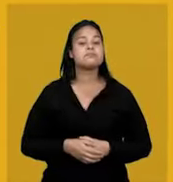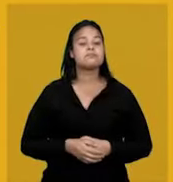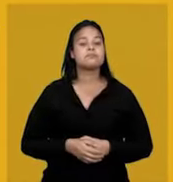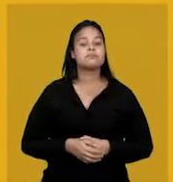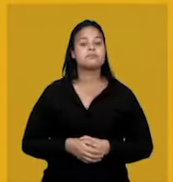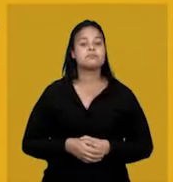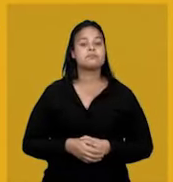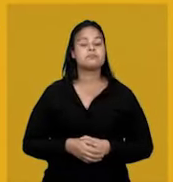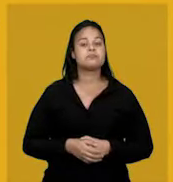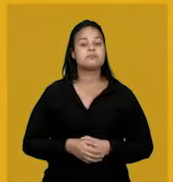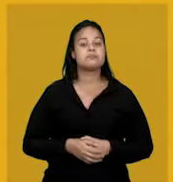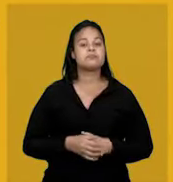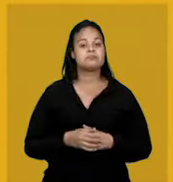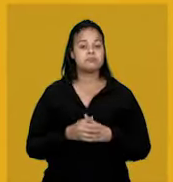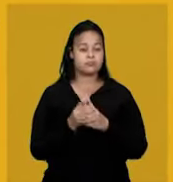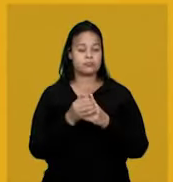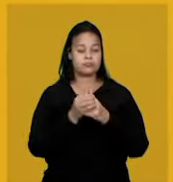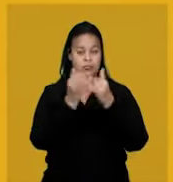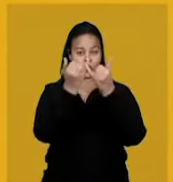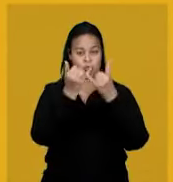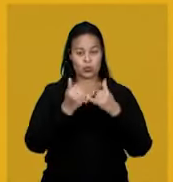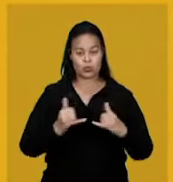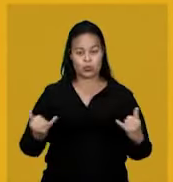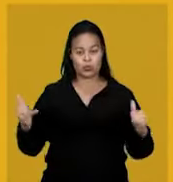Este é o nosso circuito.